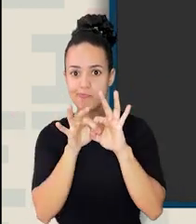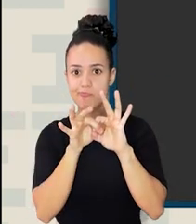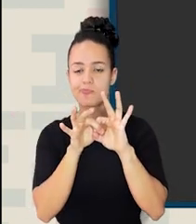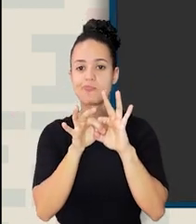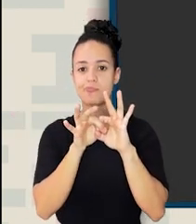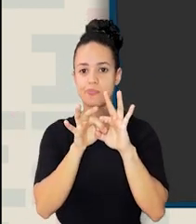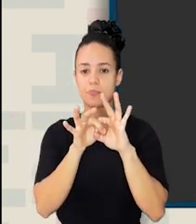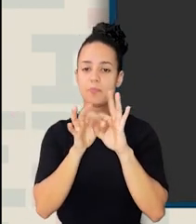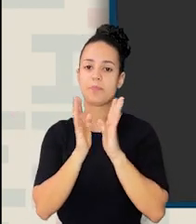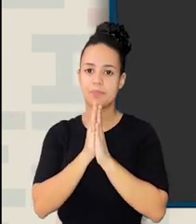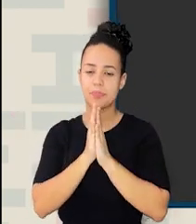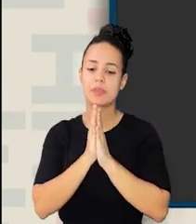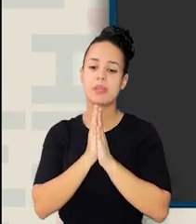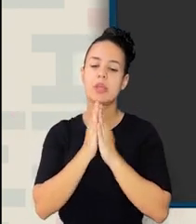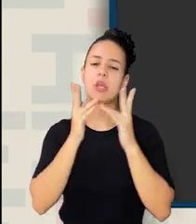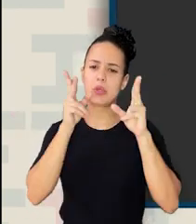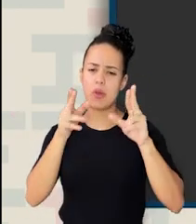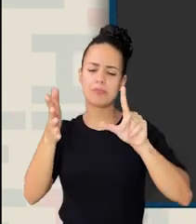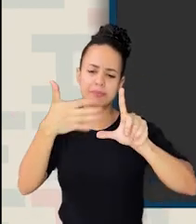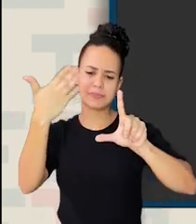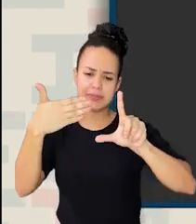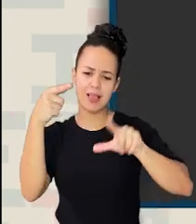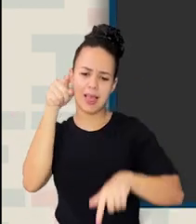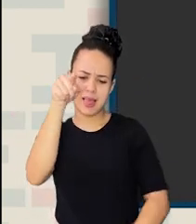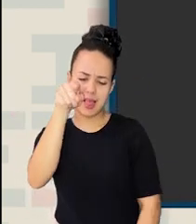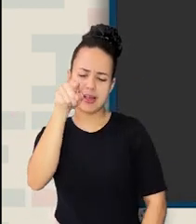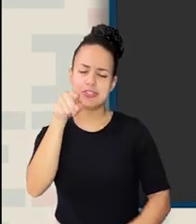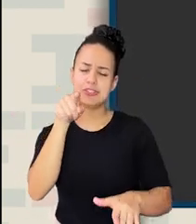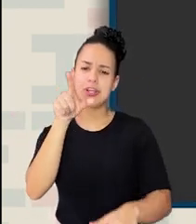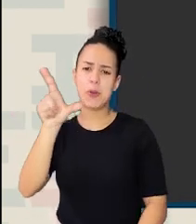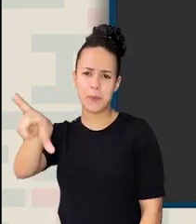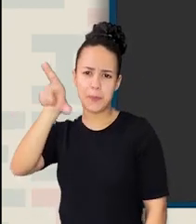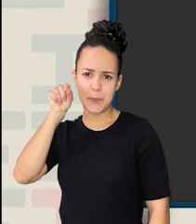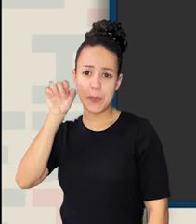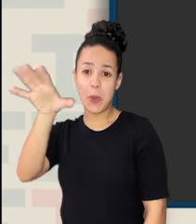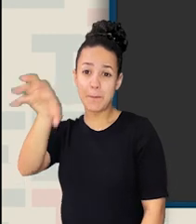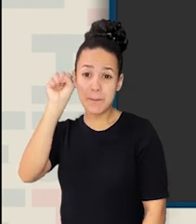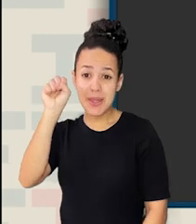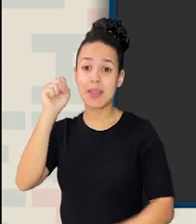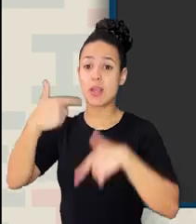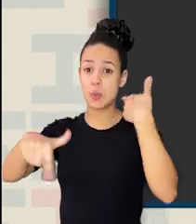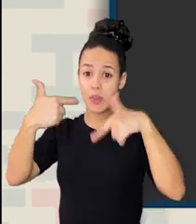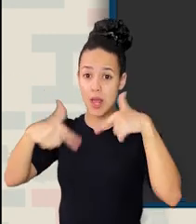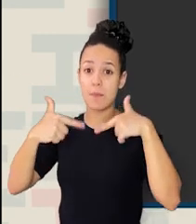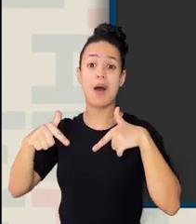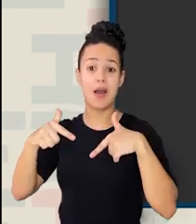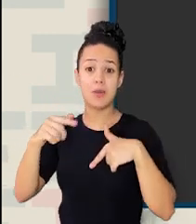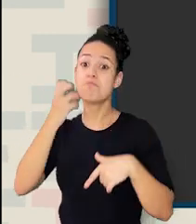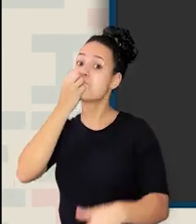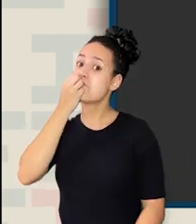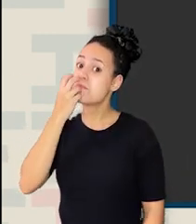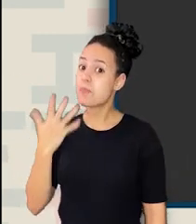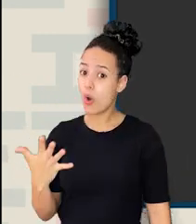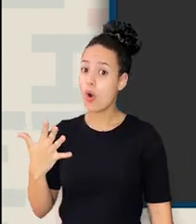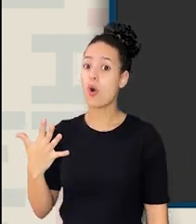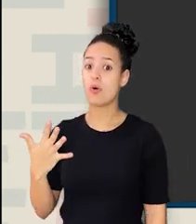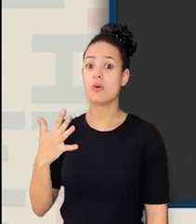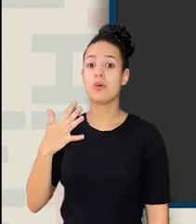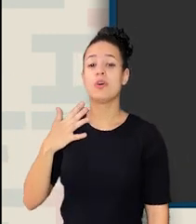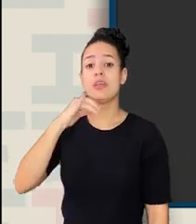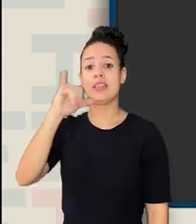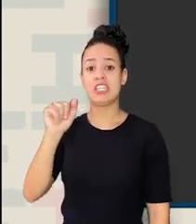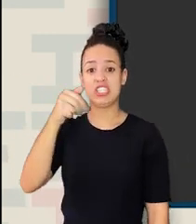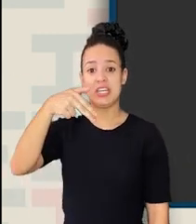e assim como diz aqui no slide, que eu retirei de um trabalho super bacana, de Janaína